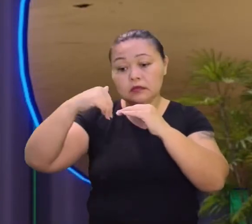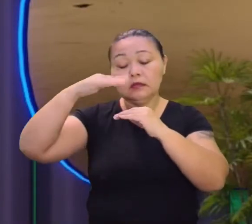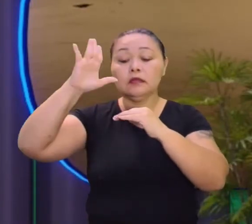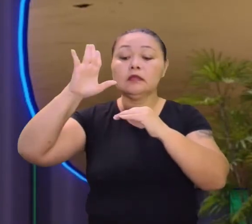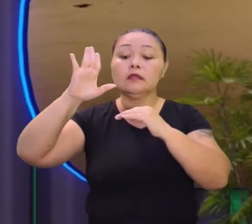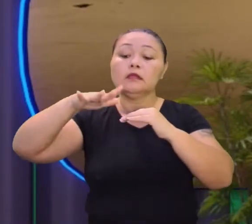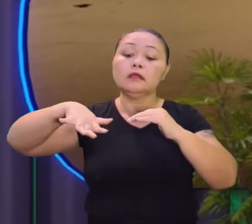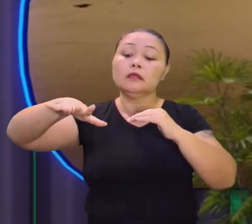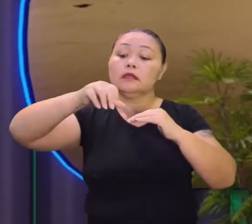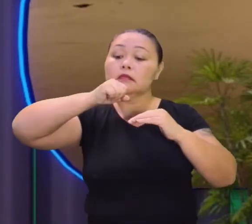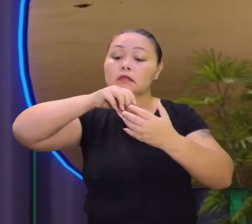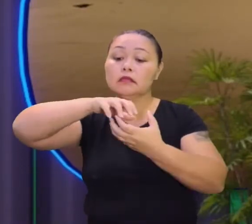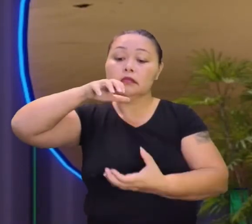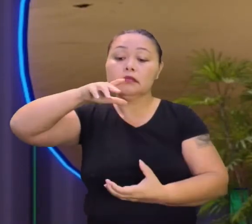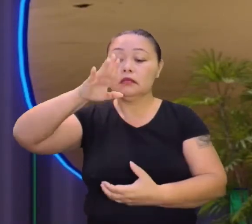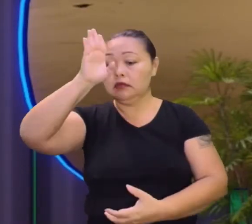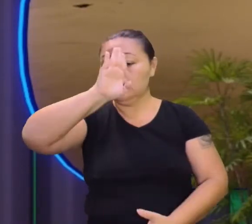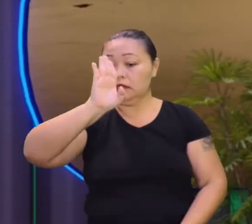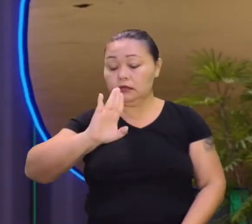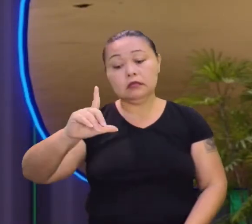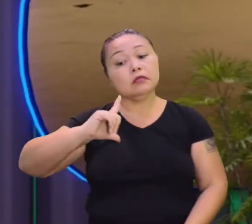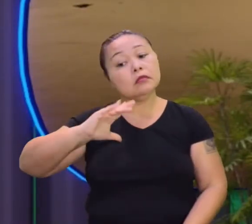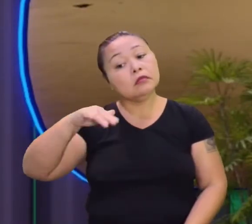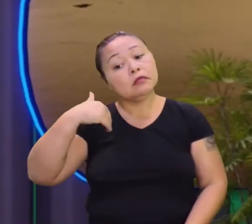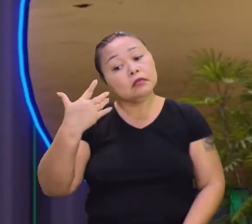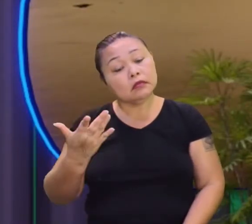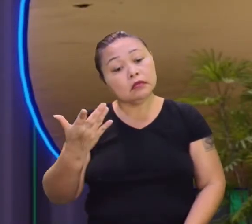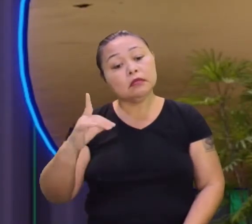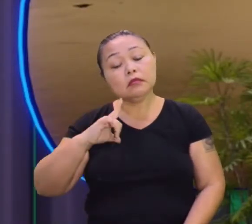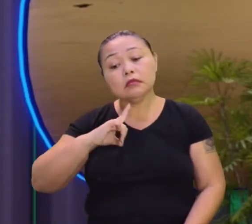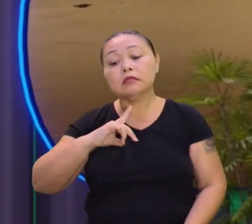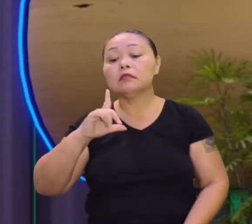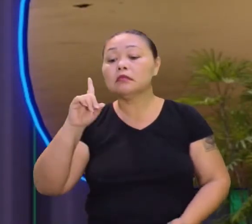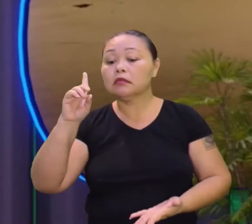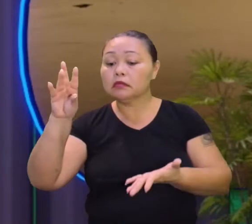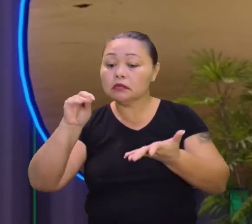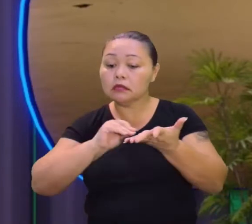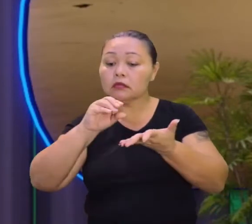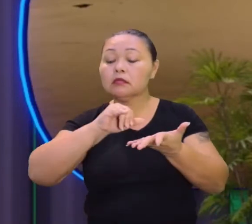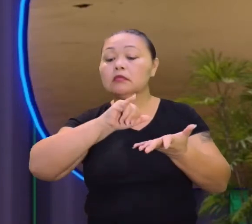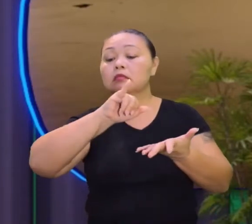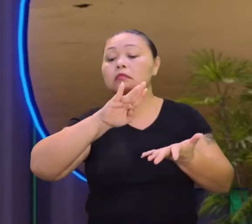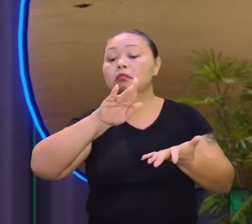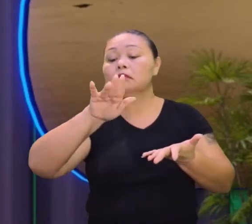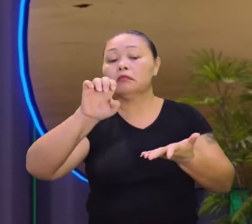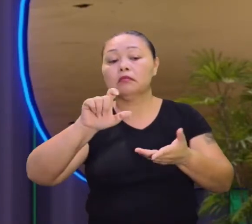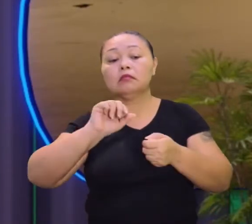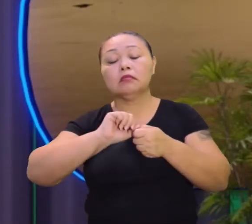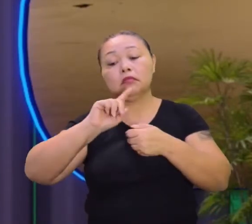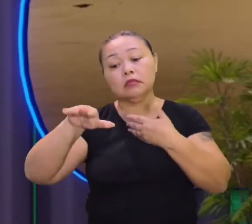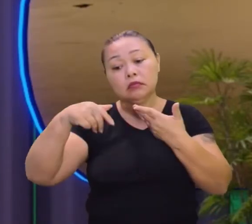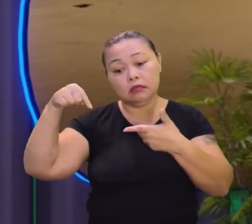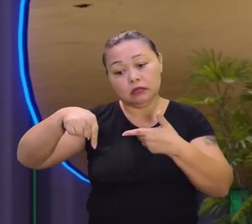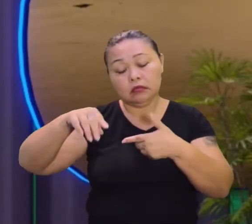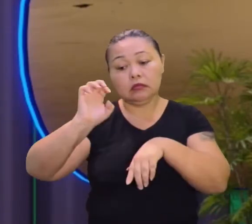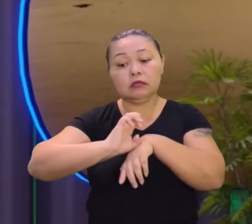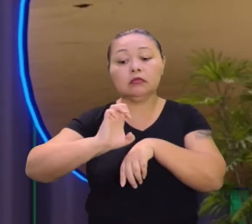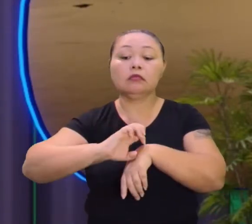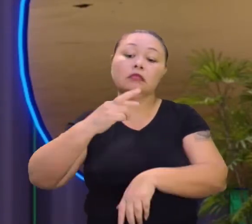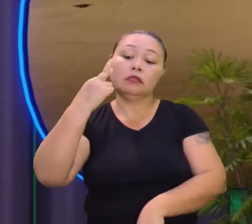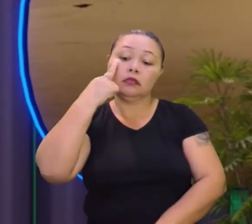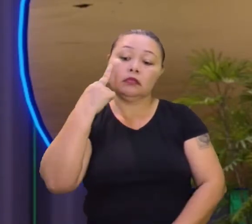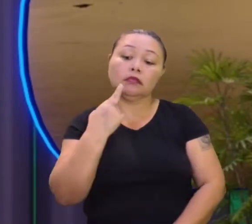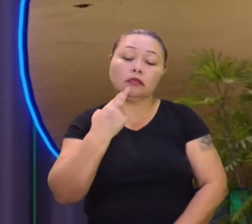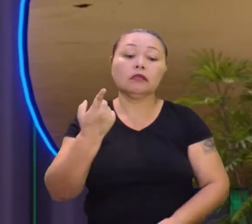é a população idosa do Brasil. Então, se ainda é considerada pelo IBGE, ela continua valendo aqui no estado de